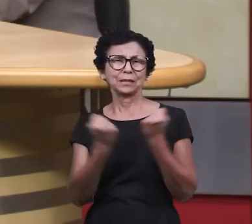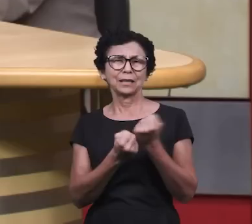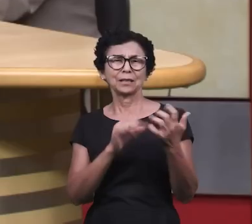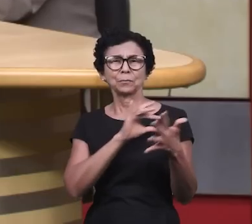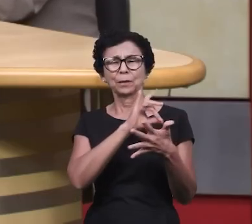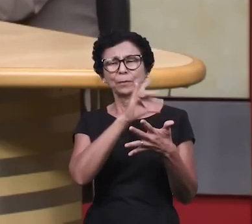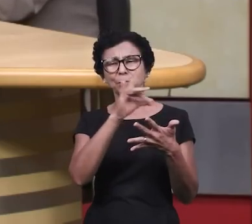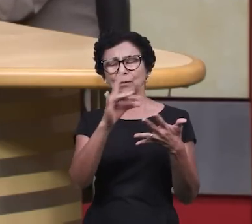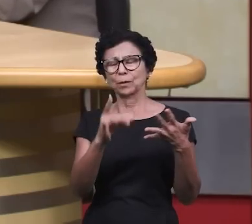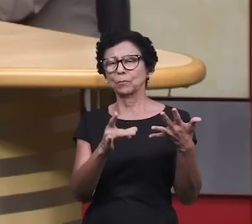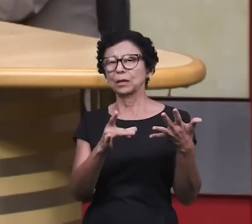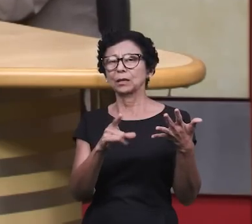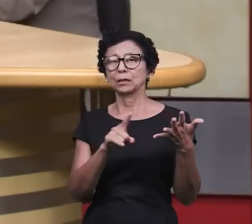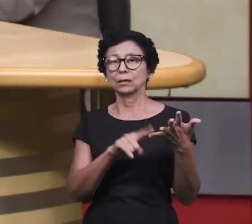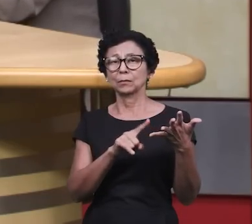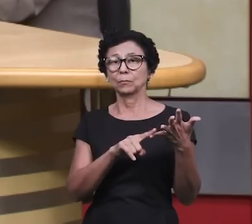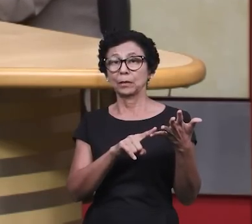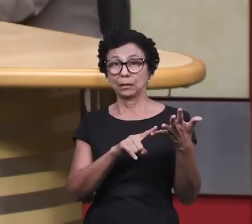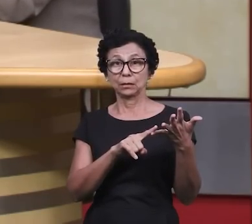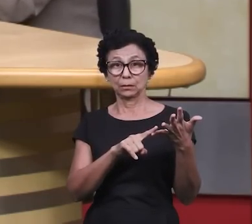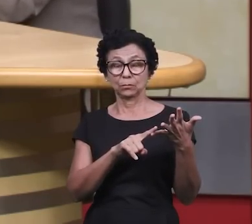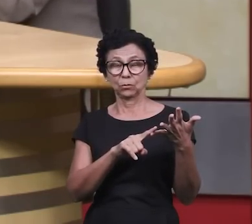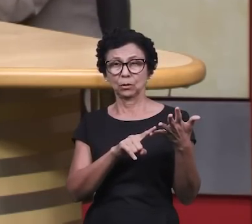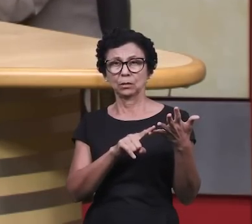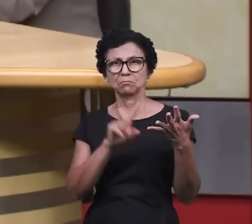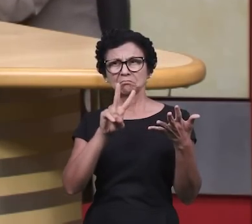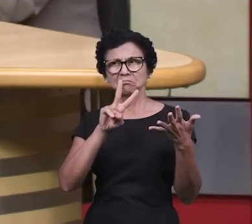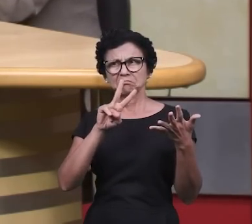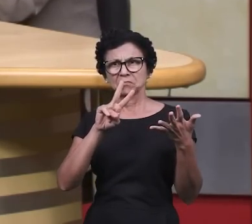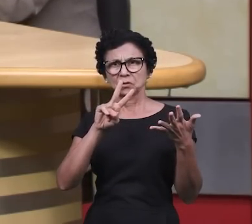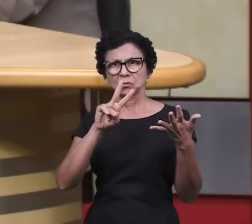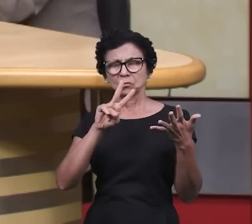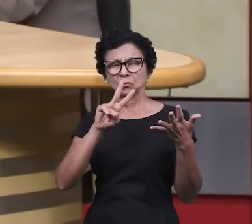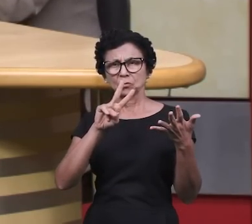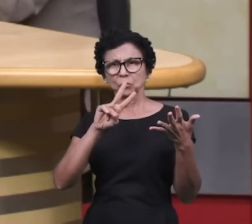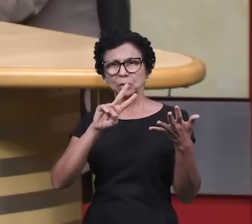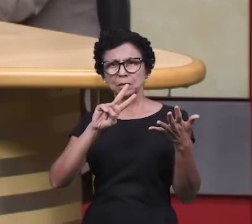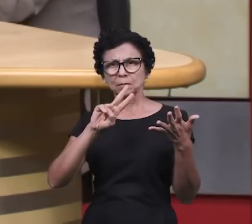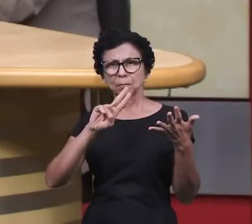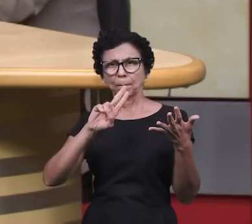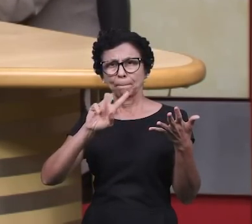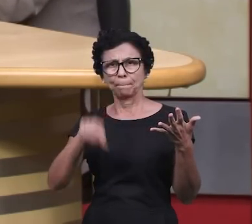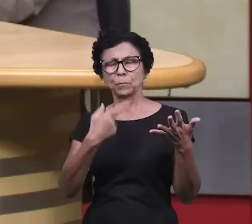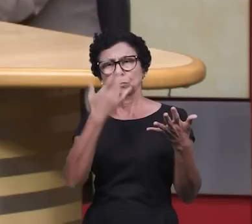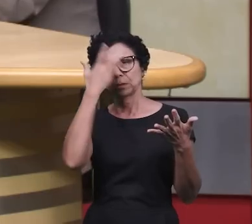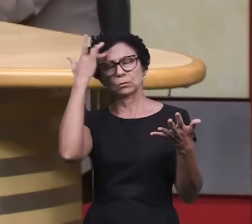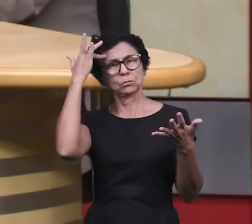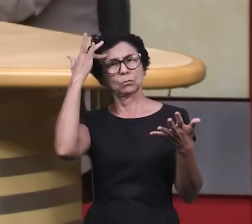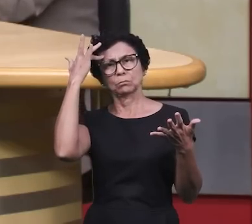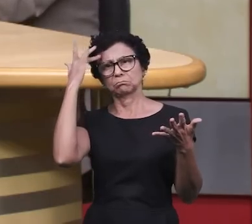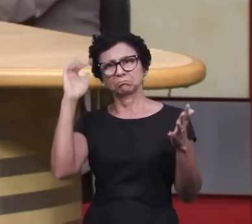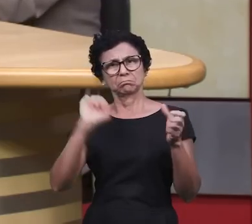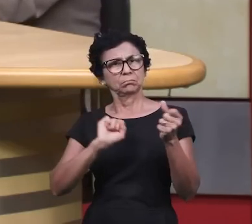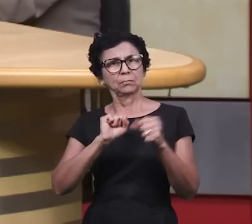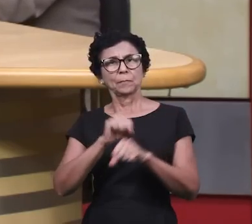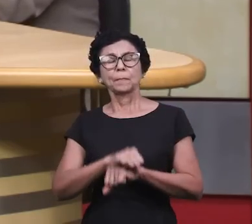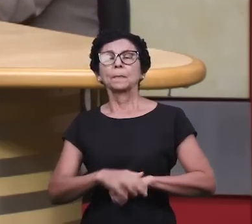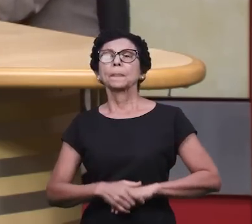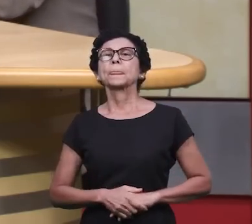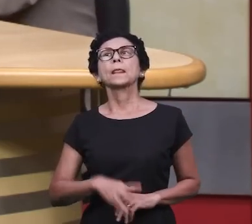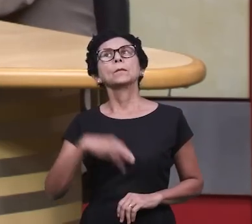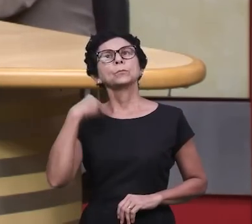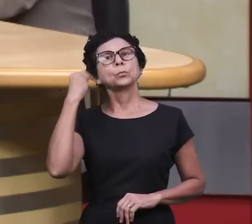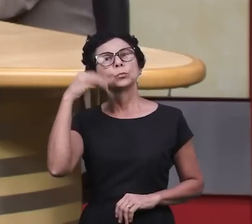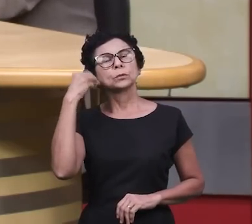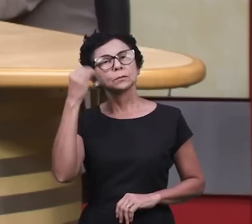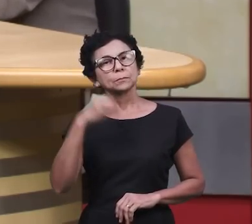vezes dá mais de 1.000 pessoas num seminário em Angola. E, portanto, tivemos, grandes experiências